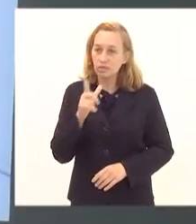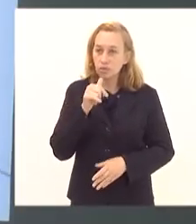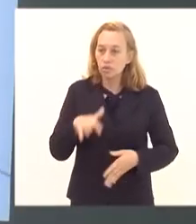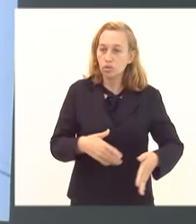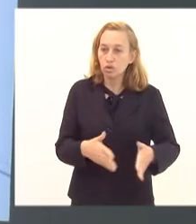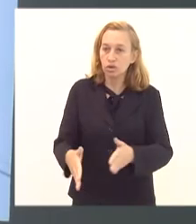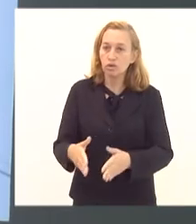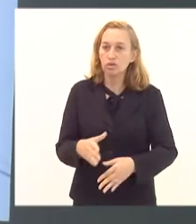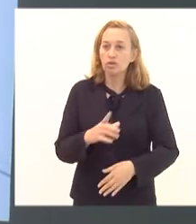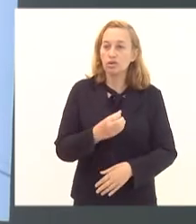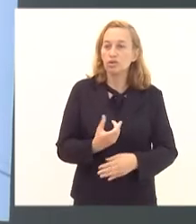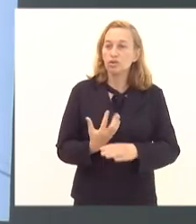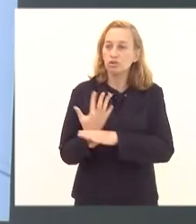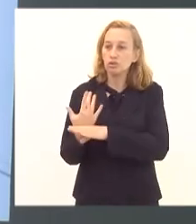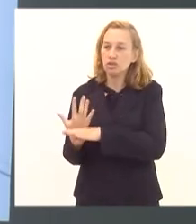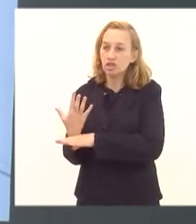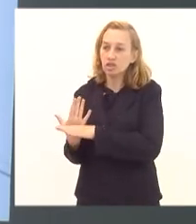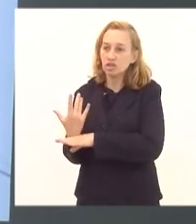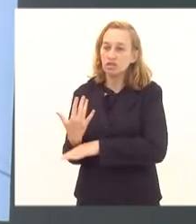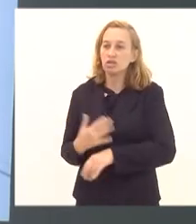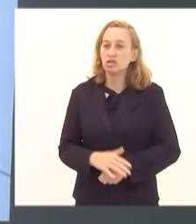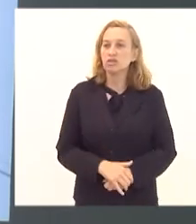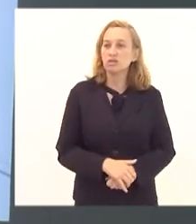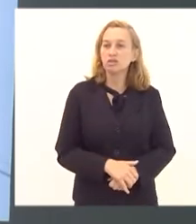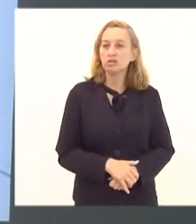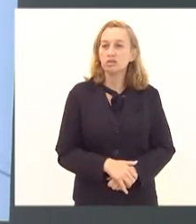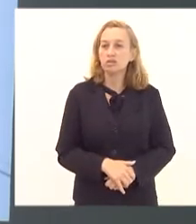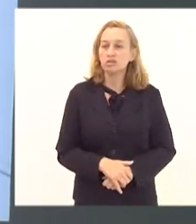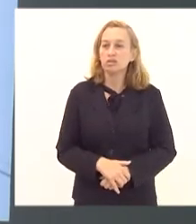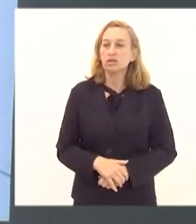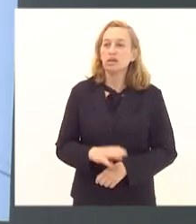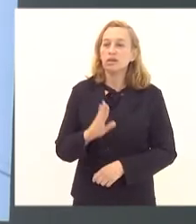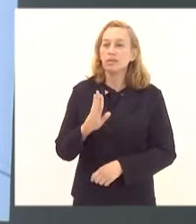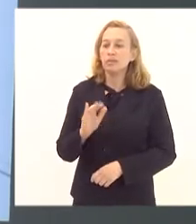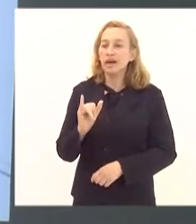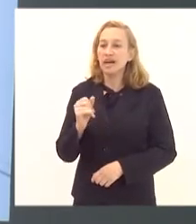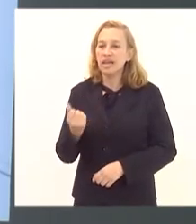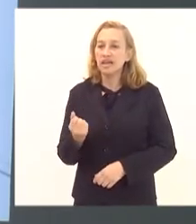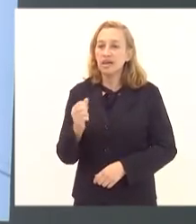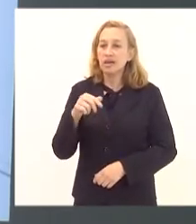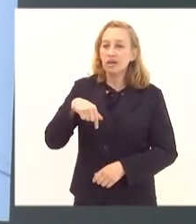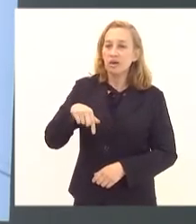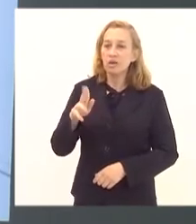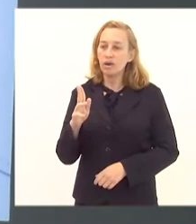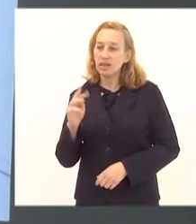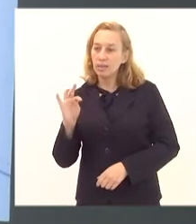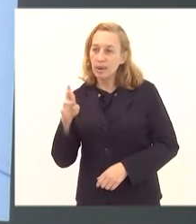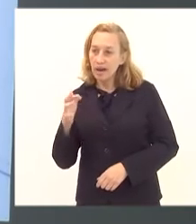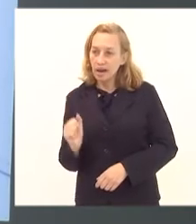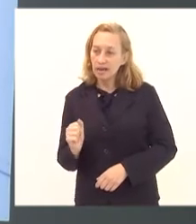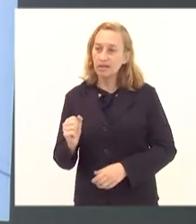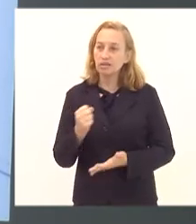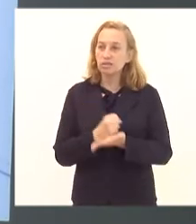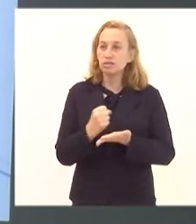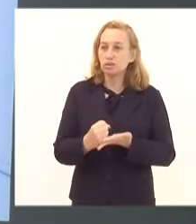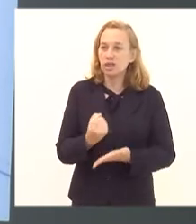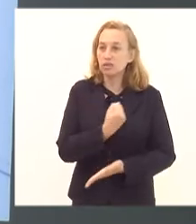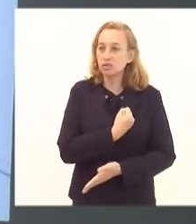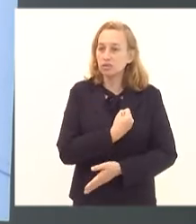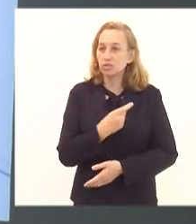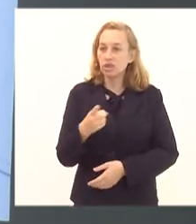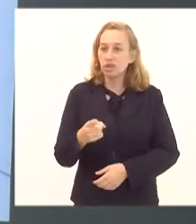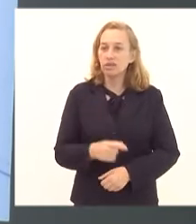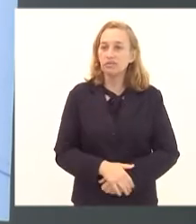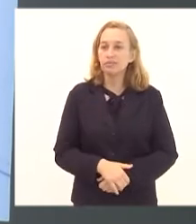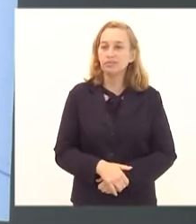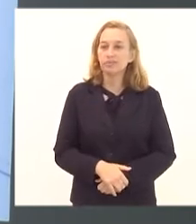de Caxias. A região hidrográfica é a Baía de Guanabara, está o número do contrato, foi uma